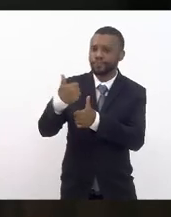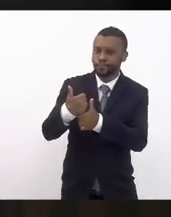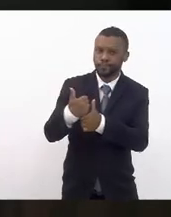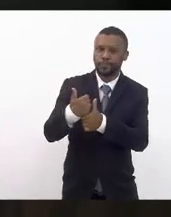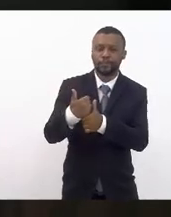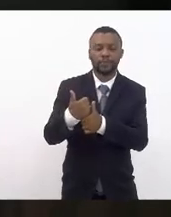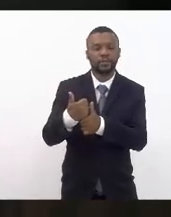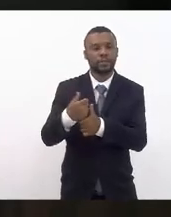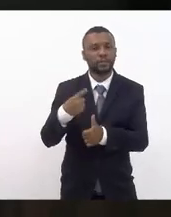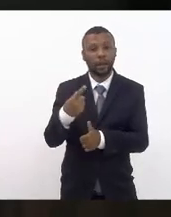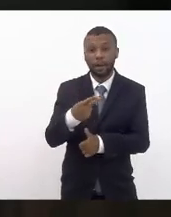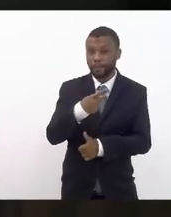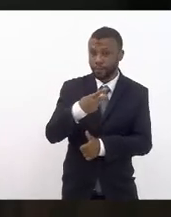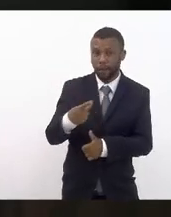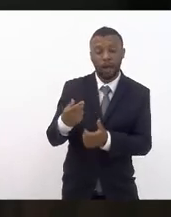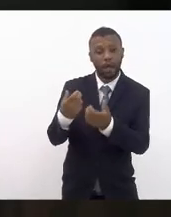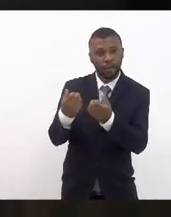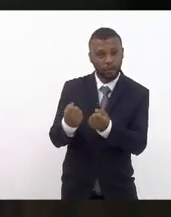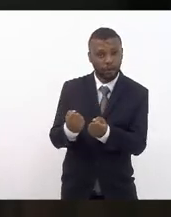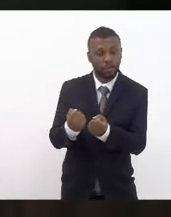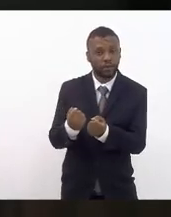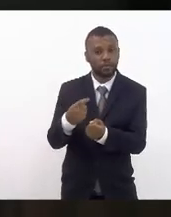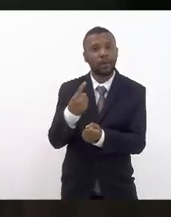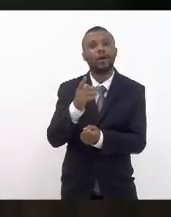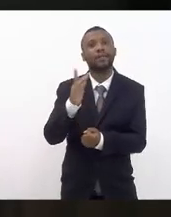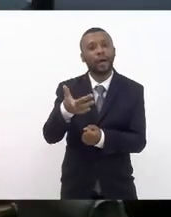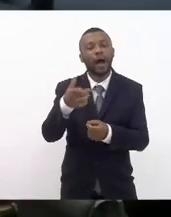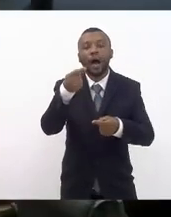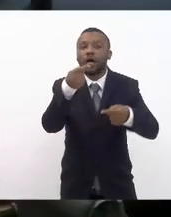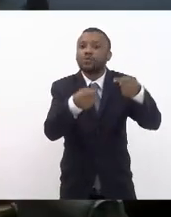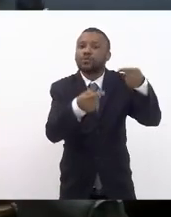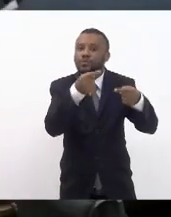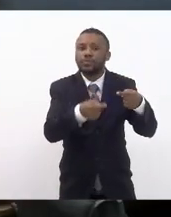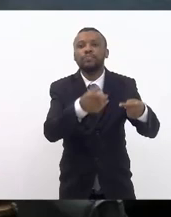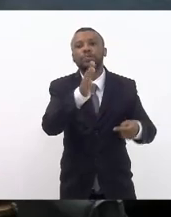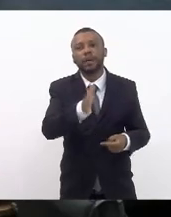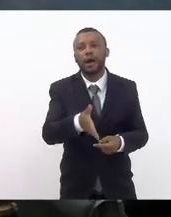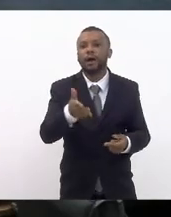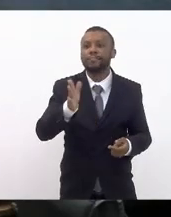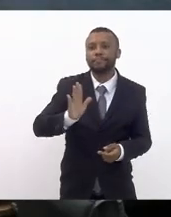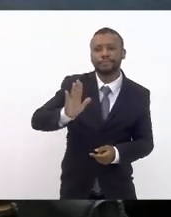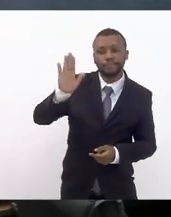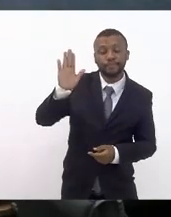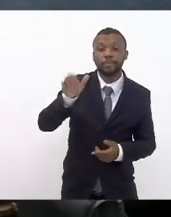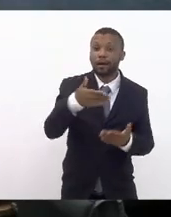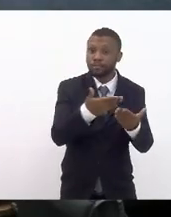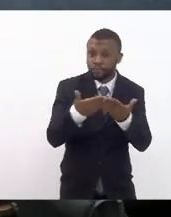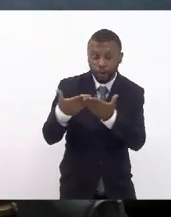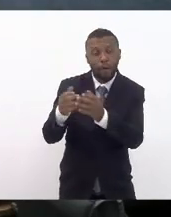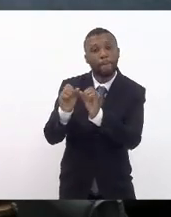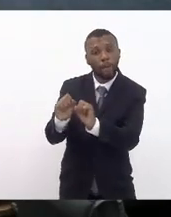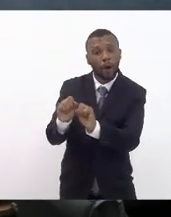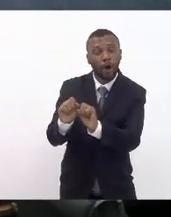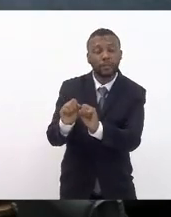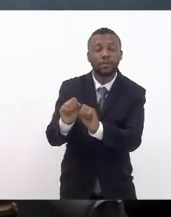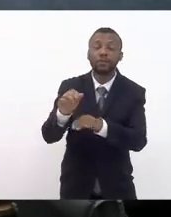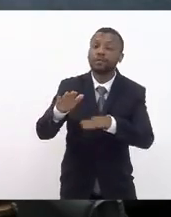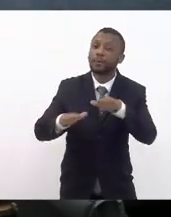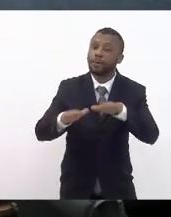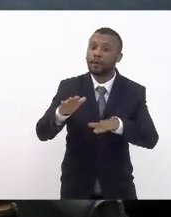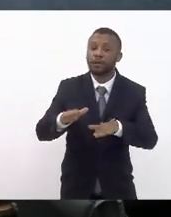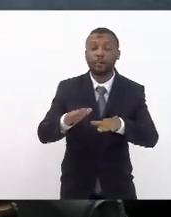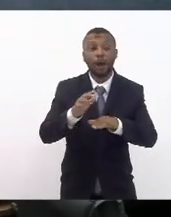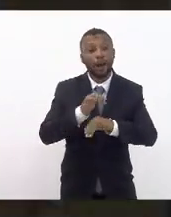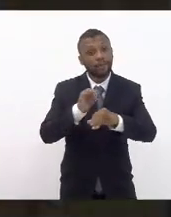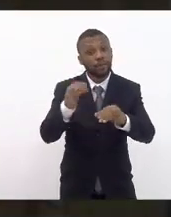presidência defere, porque nós já discutimos. Senhor presidente... Para encaminhamento poderá, por bancada. E se okay. Não esquecer que eu